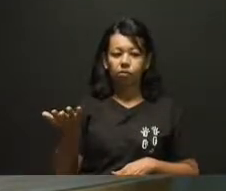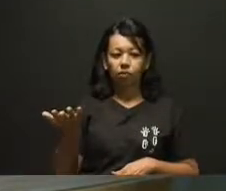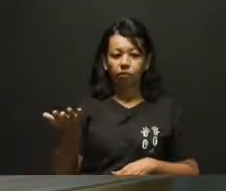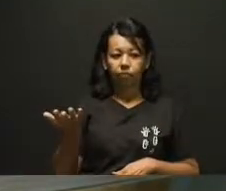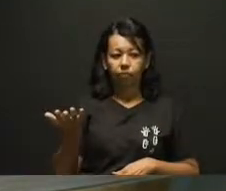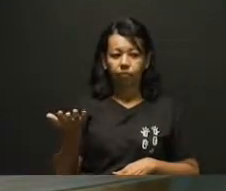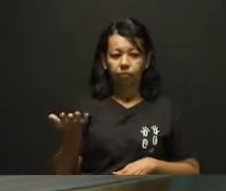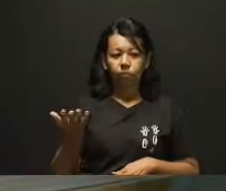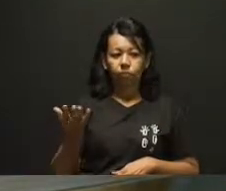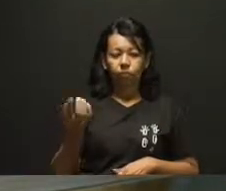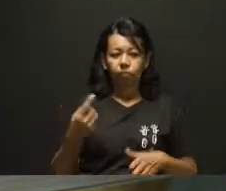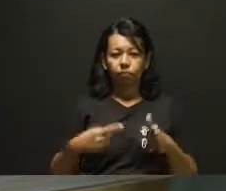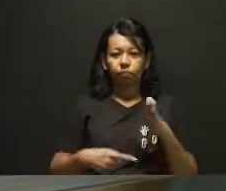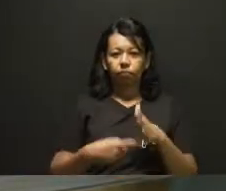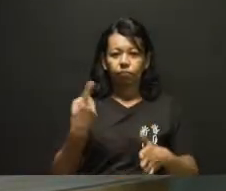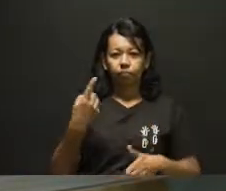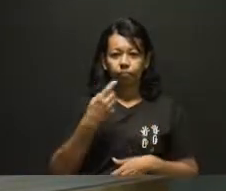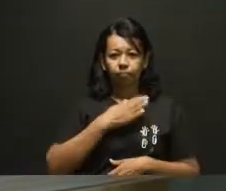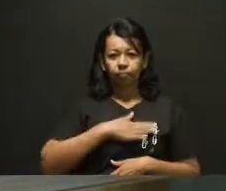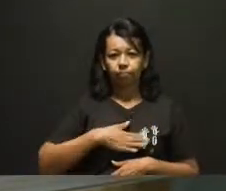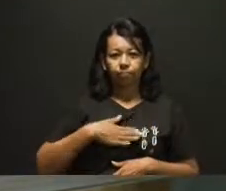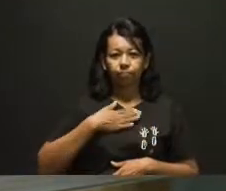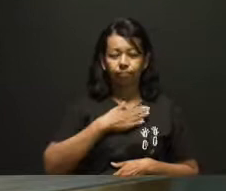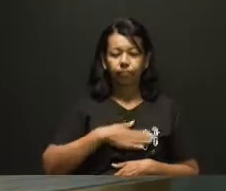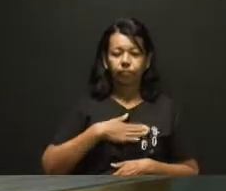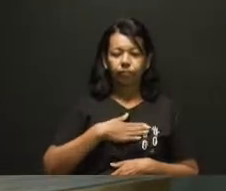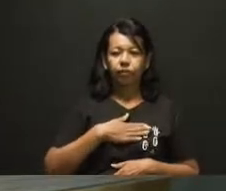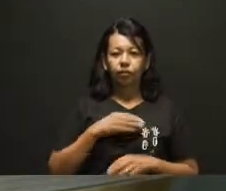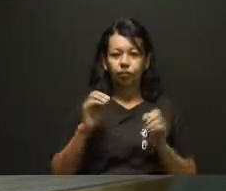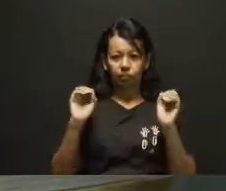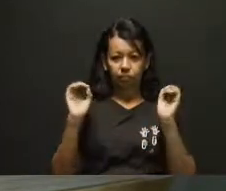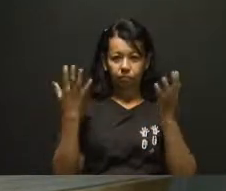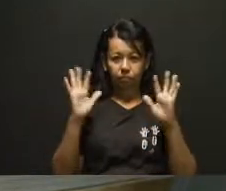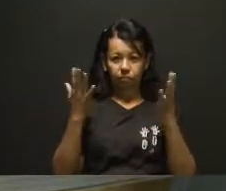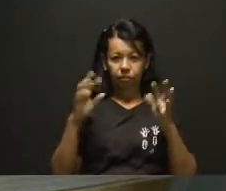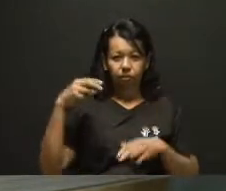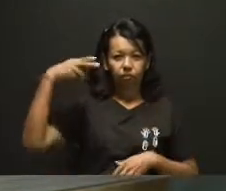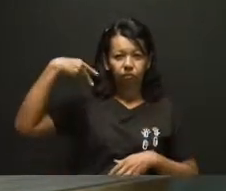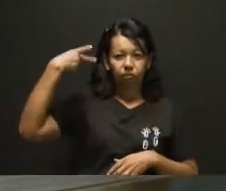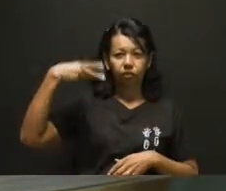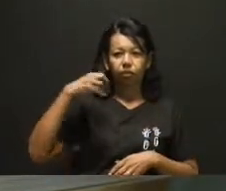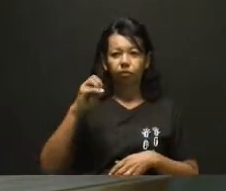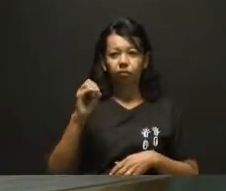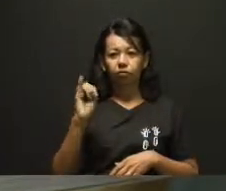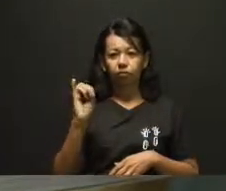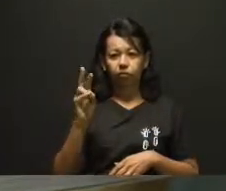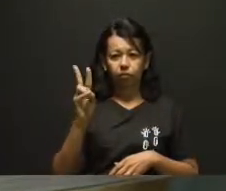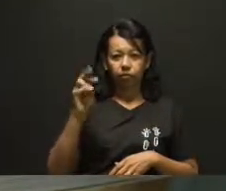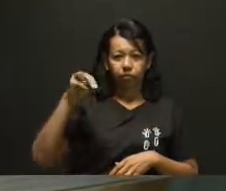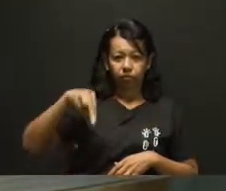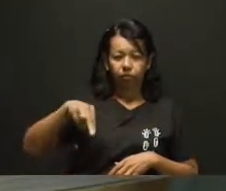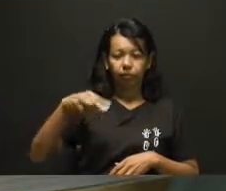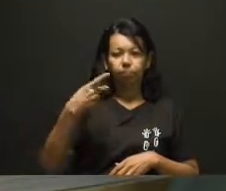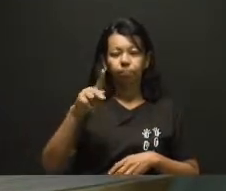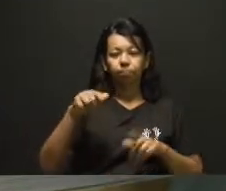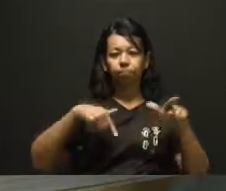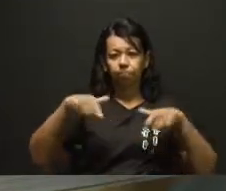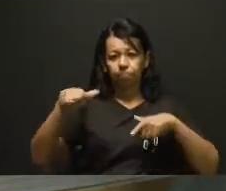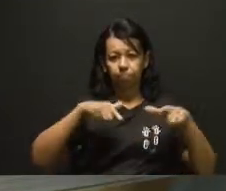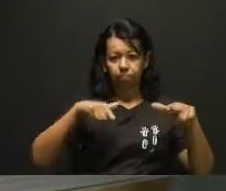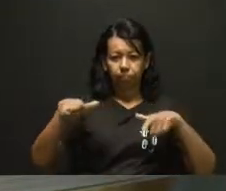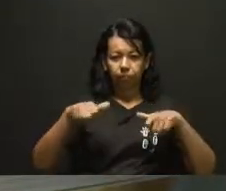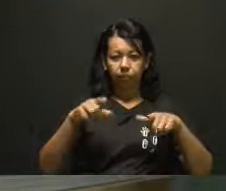primeiramente gostaria de parabenizar o vereador evander branda pela iniciativa dessa audiência